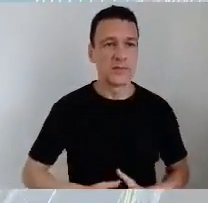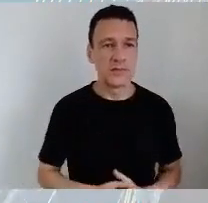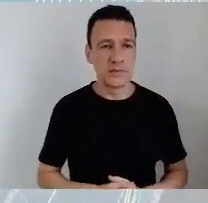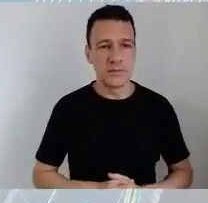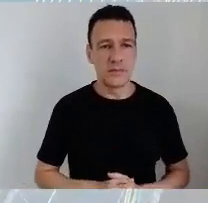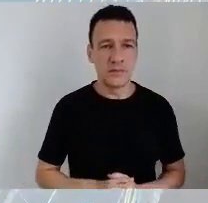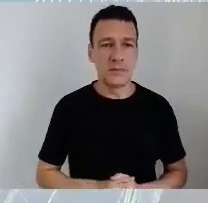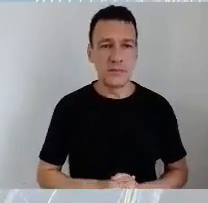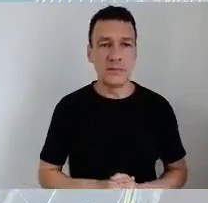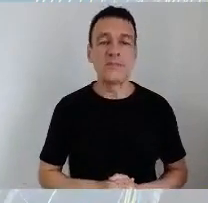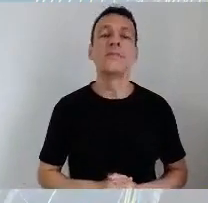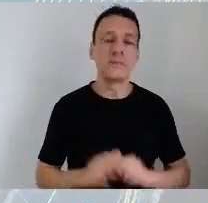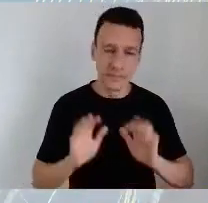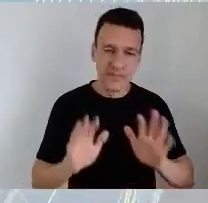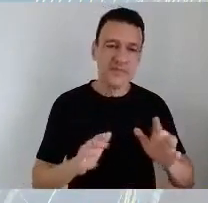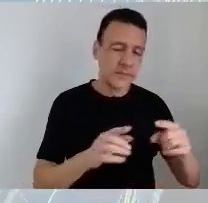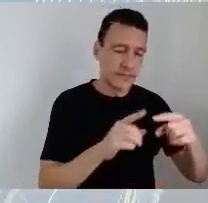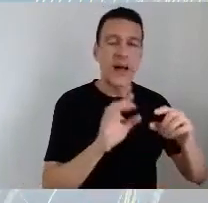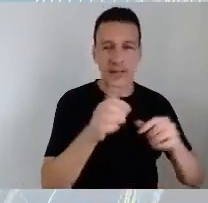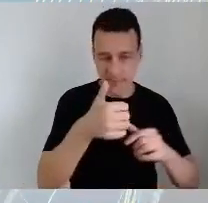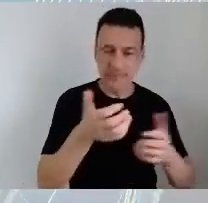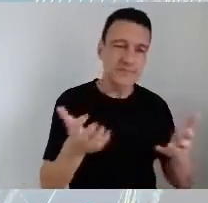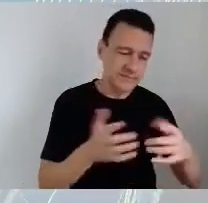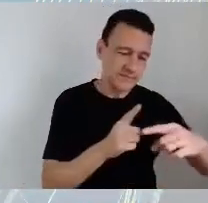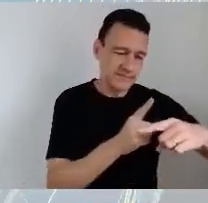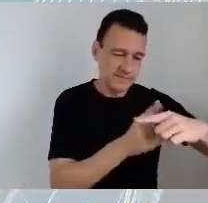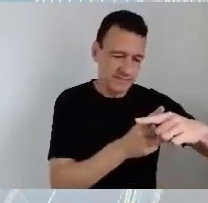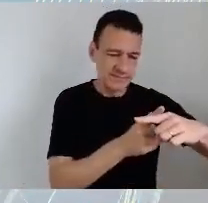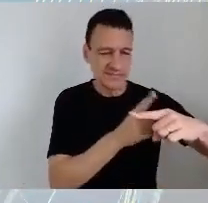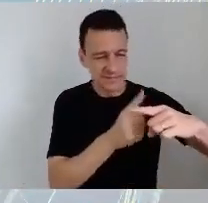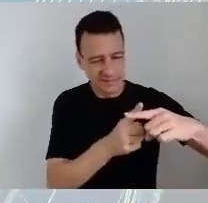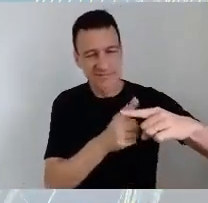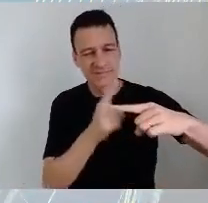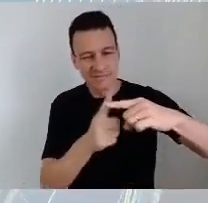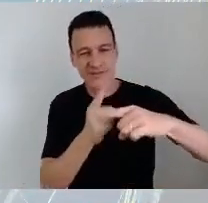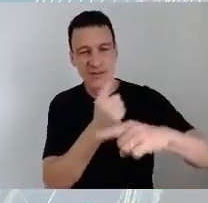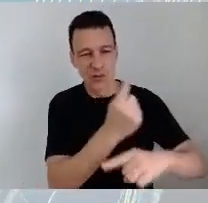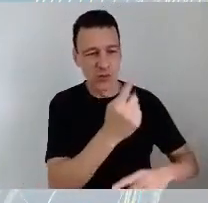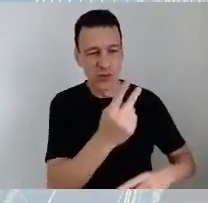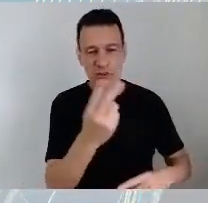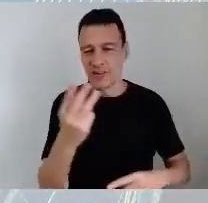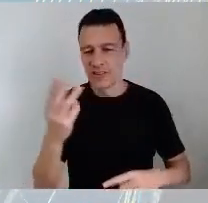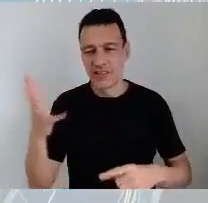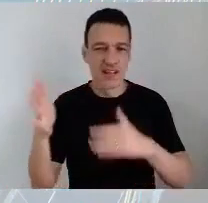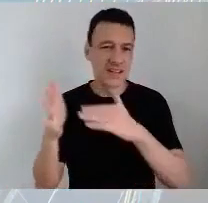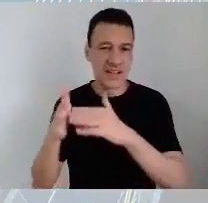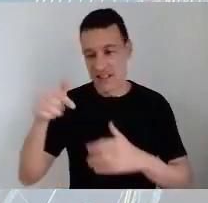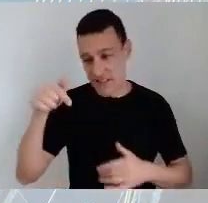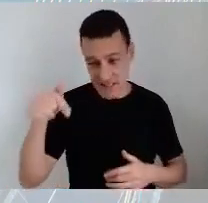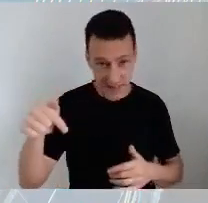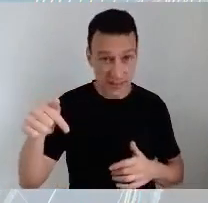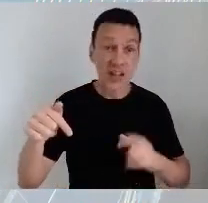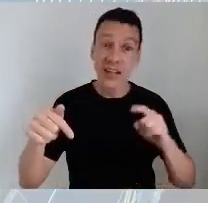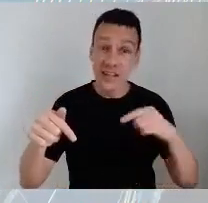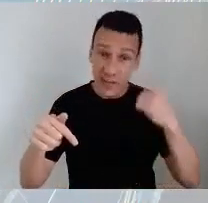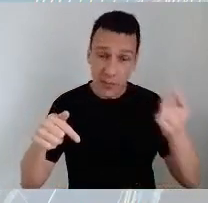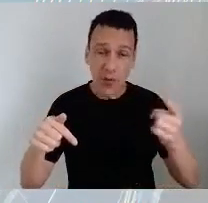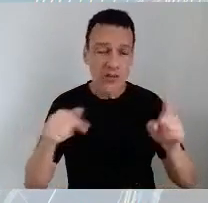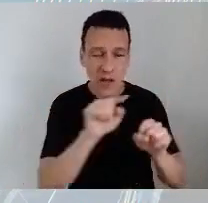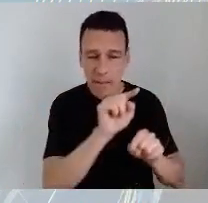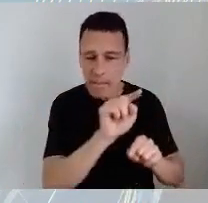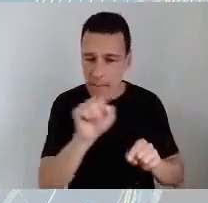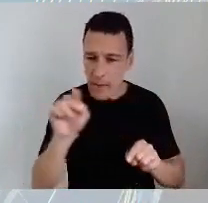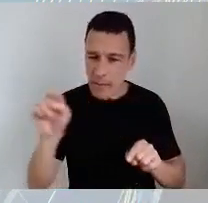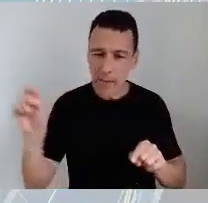um ponto, né? Então, ela é de 1 ao 7, e esses pontos eles precisam ser, ao final, calculados. Então,